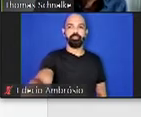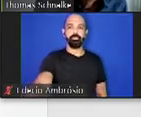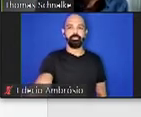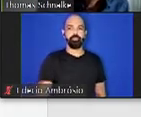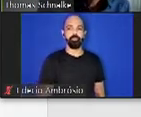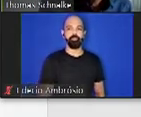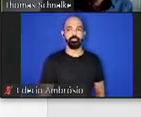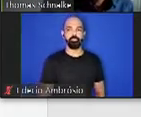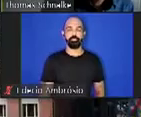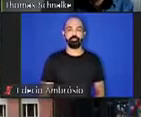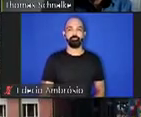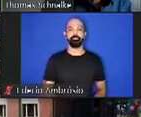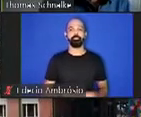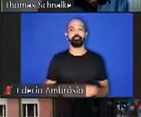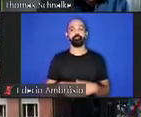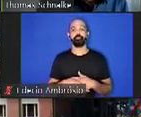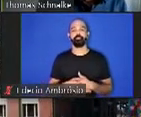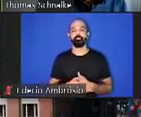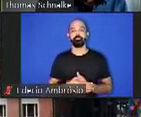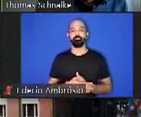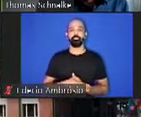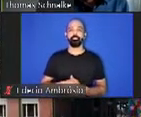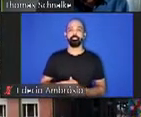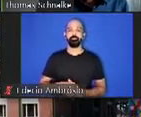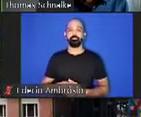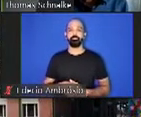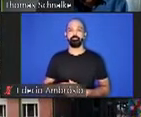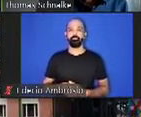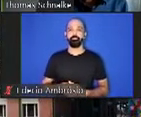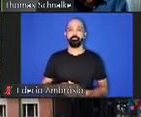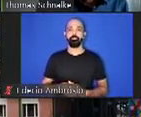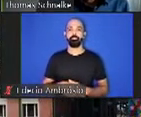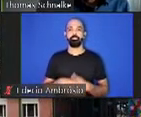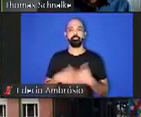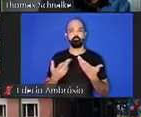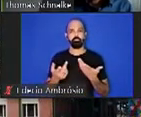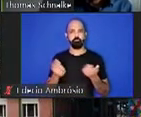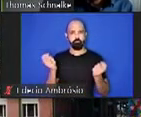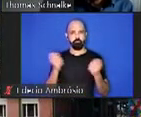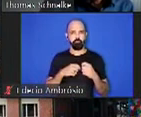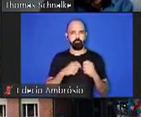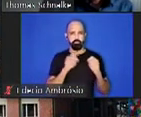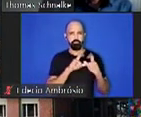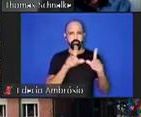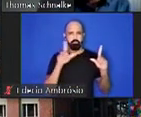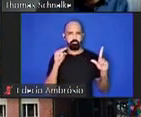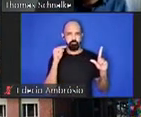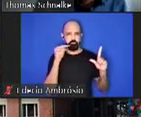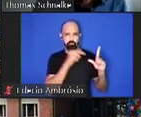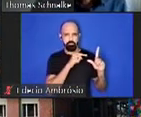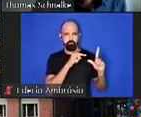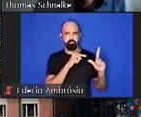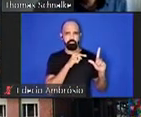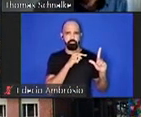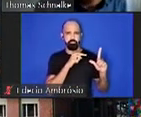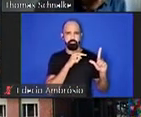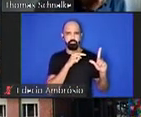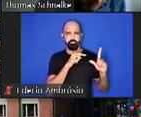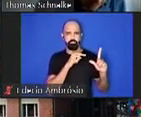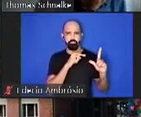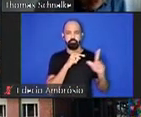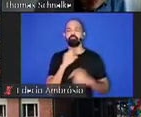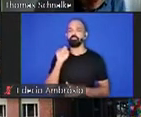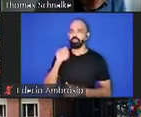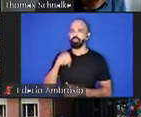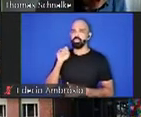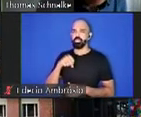Now, could you just give me a feedback whether you podem me dizer se vocês conseguem ver os slides, por favor? Brilliant. Sim, conseguimos,